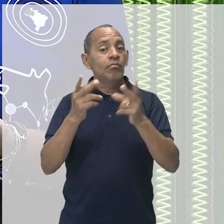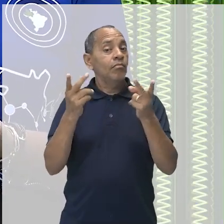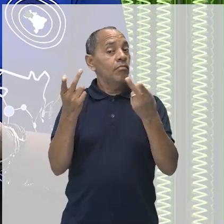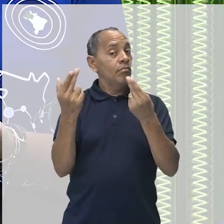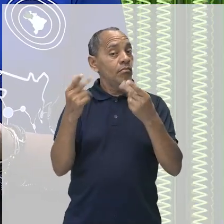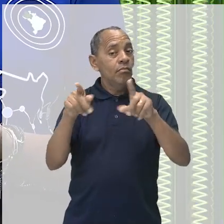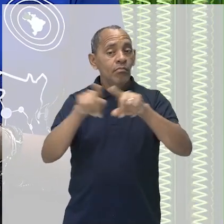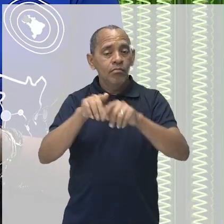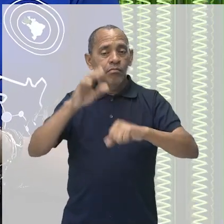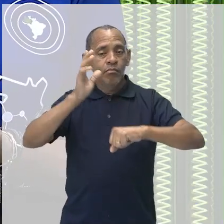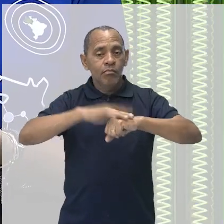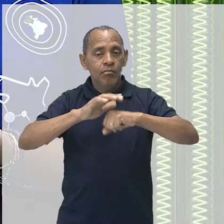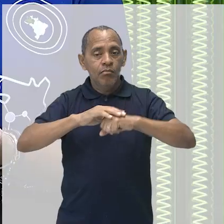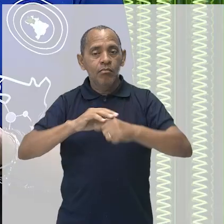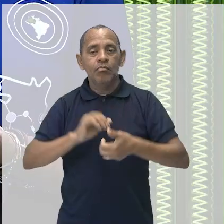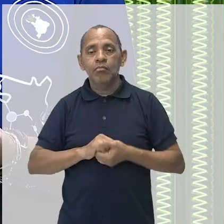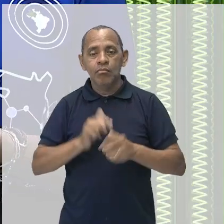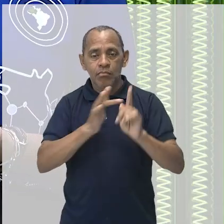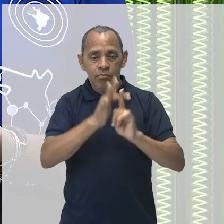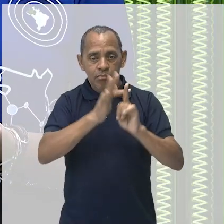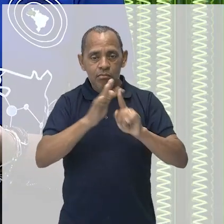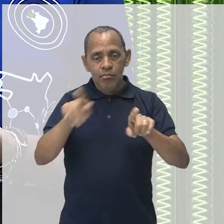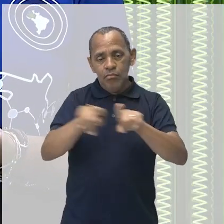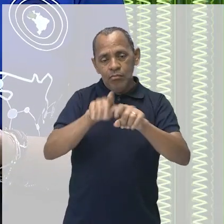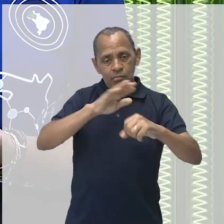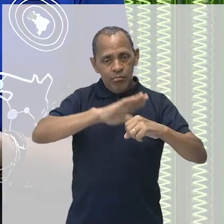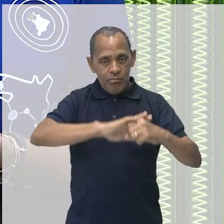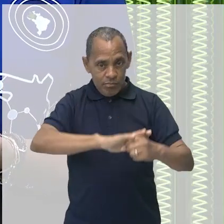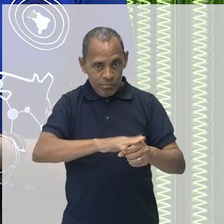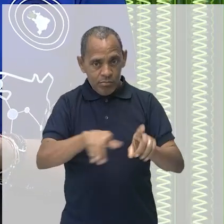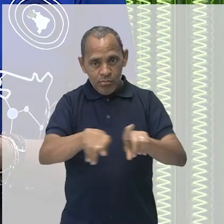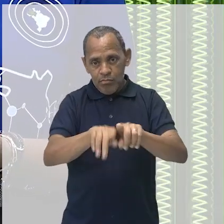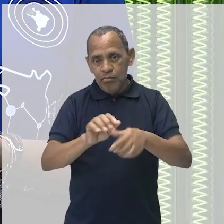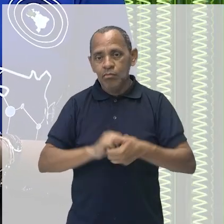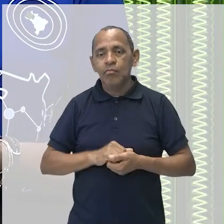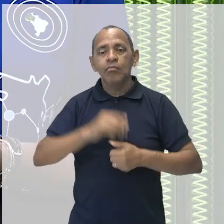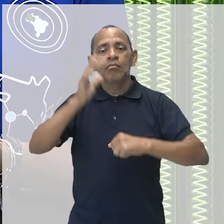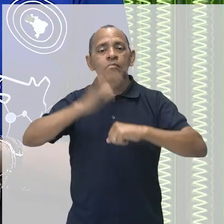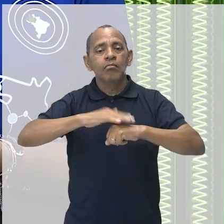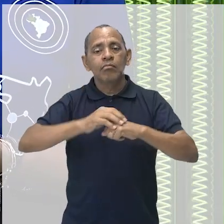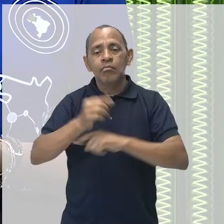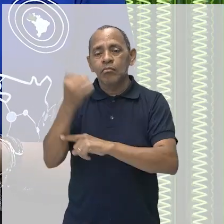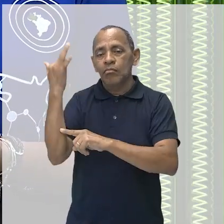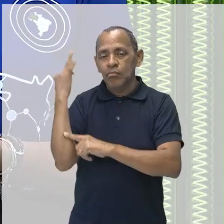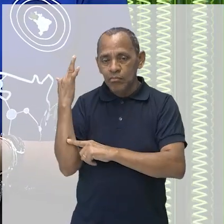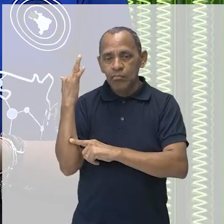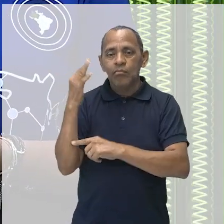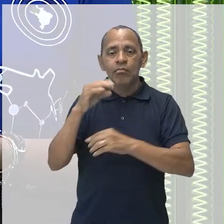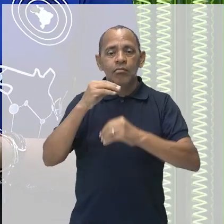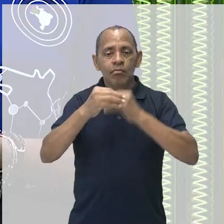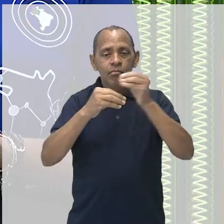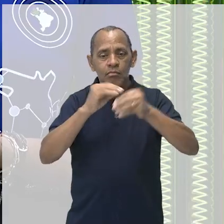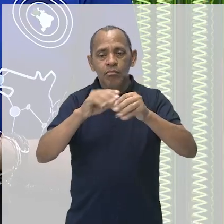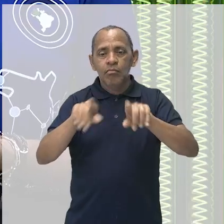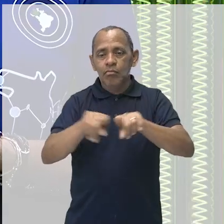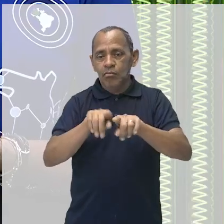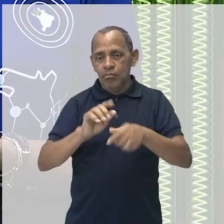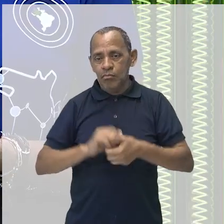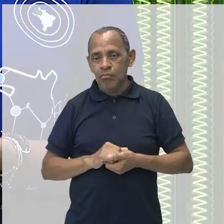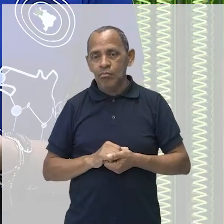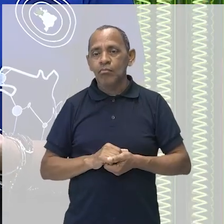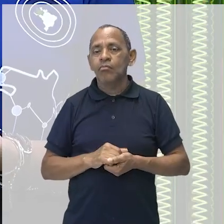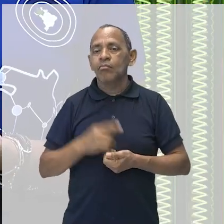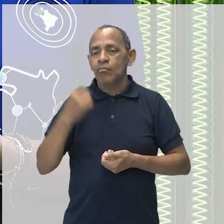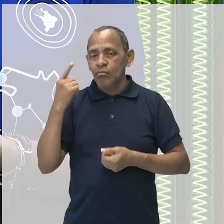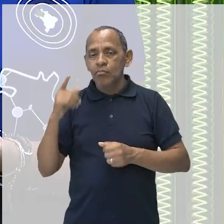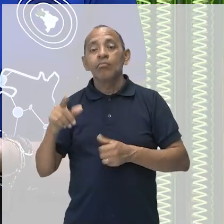as mesmas condições de temperatura e pressão é igual à mesma quantidade de partículas. Então, é isso